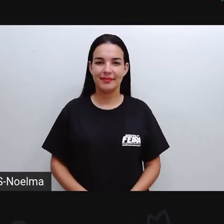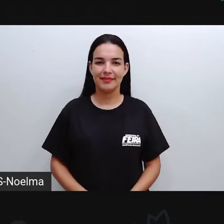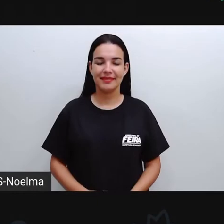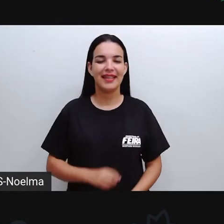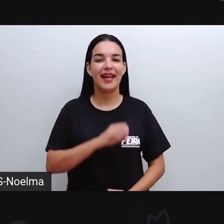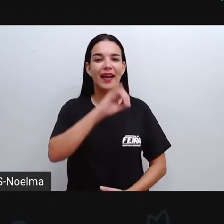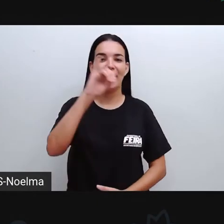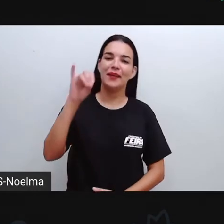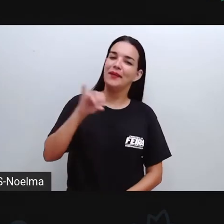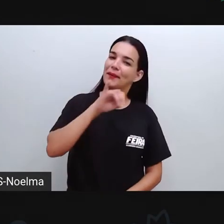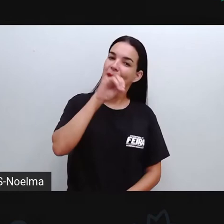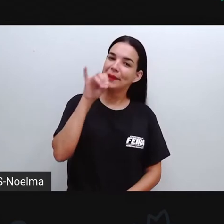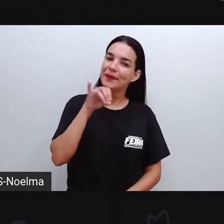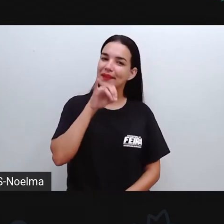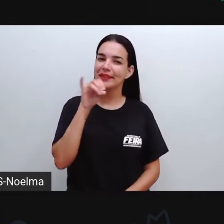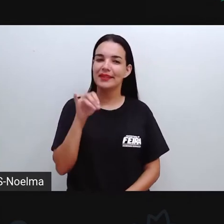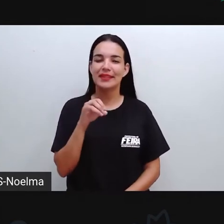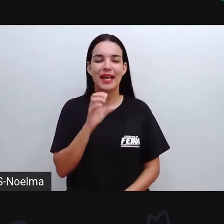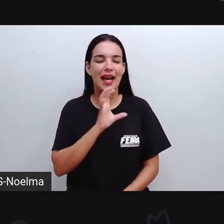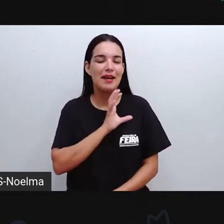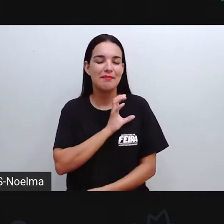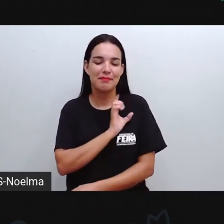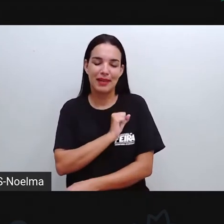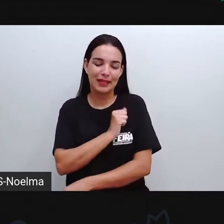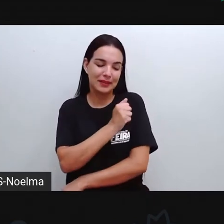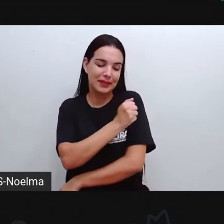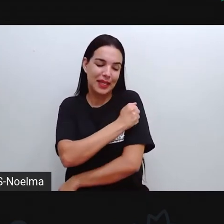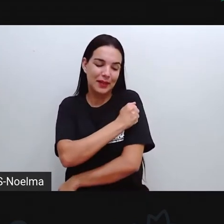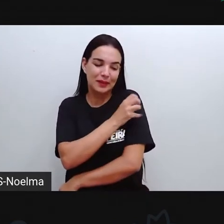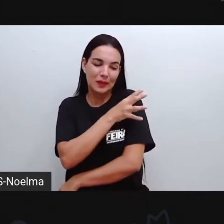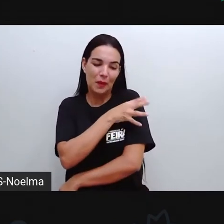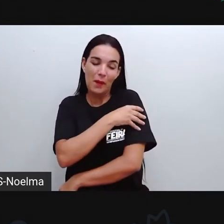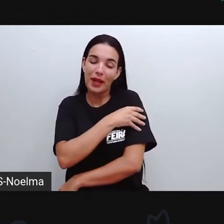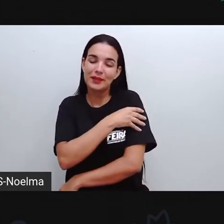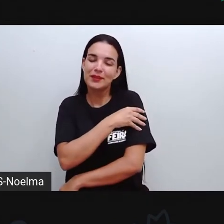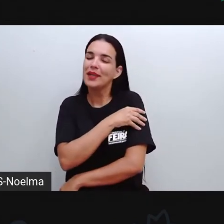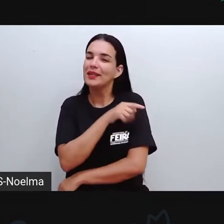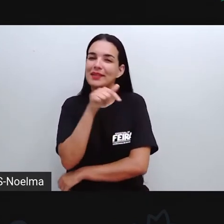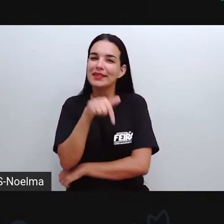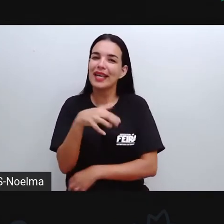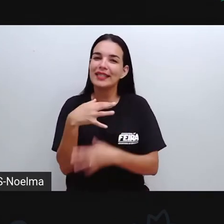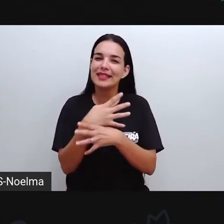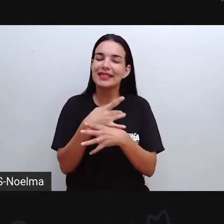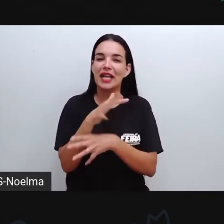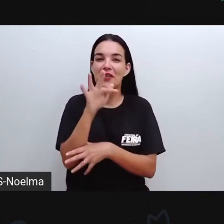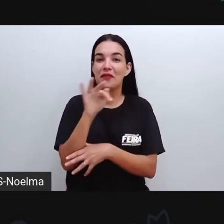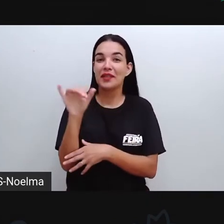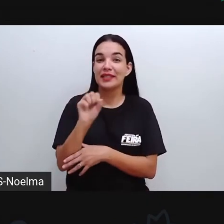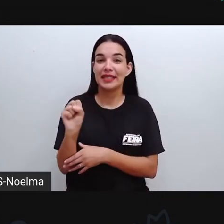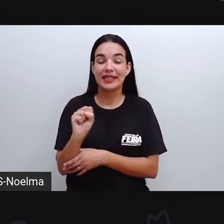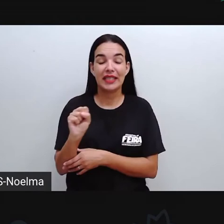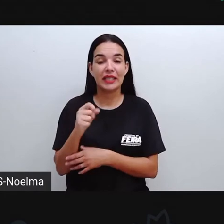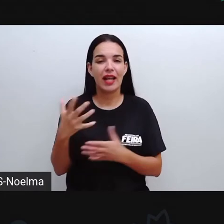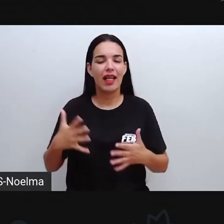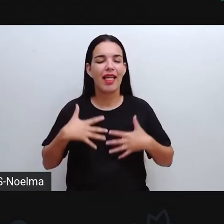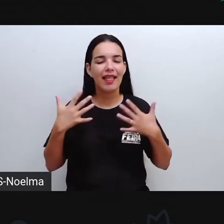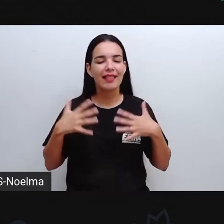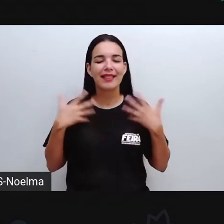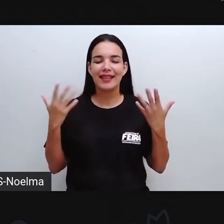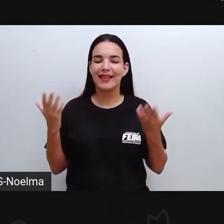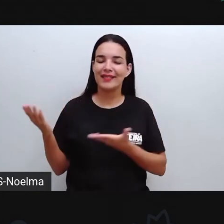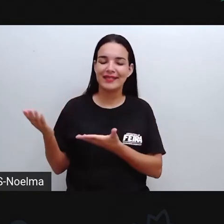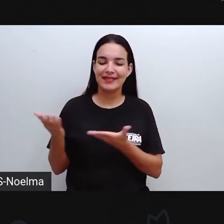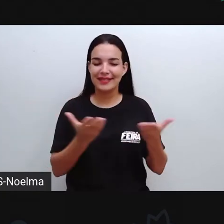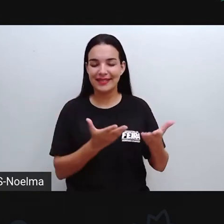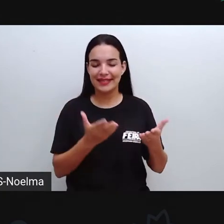o Olá meus amores meus queridos e amados quartos anos da cidade de Feira de Santana é com enorme alegria que a